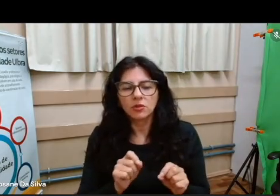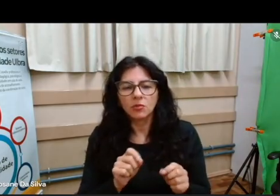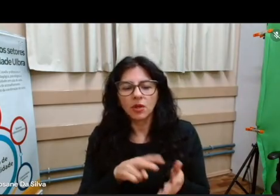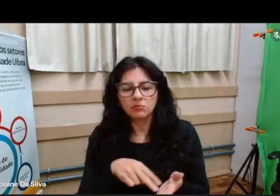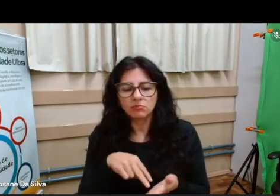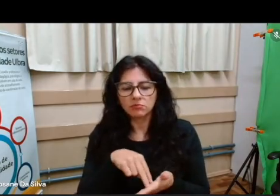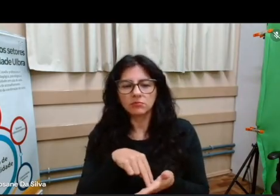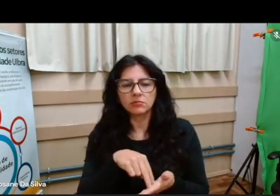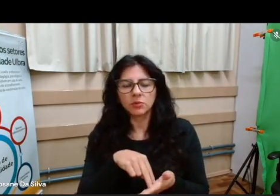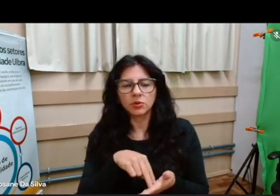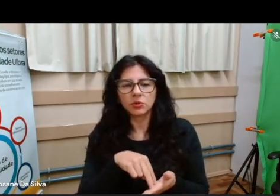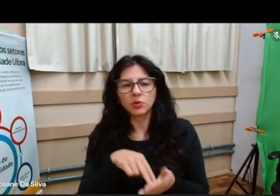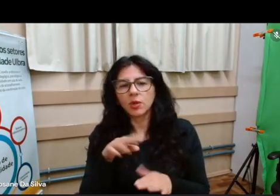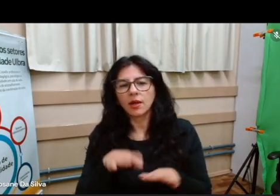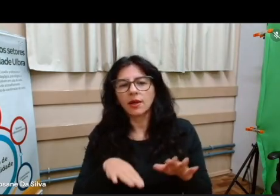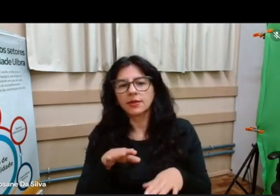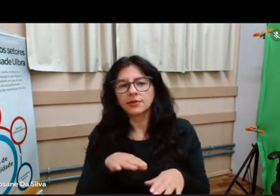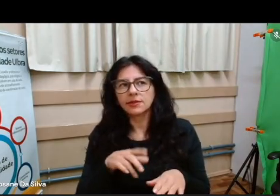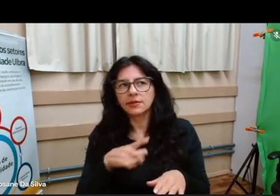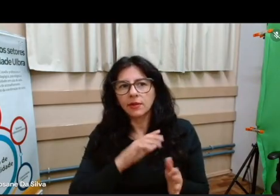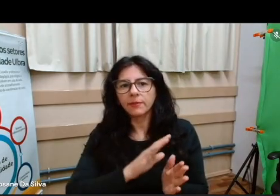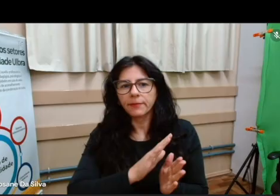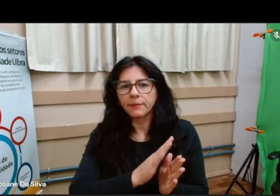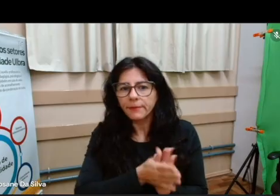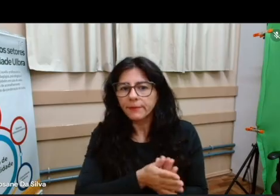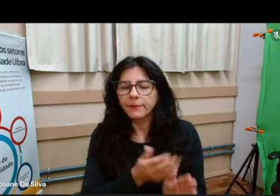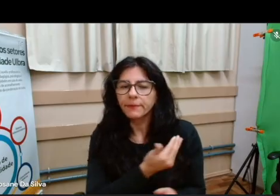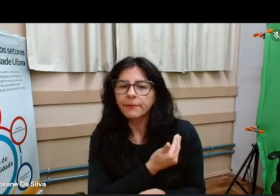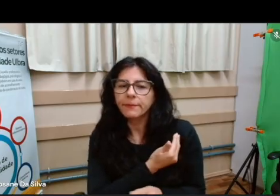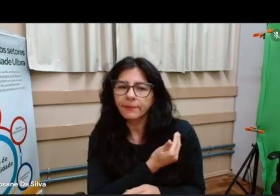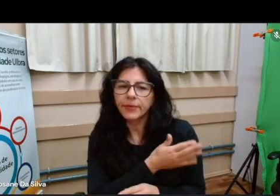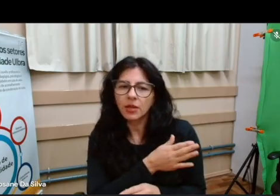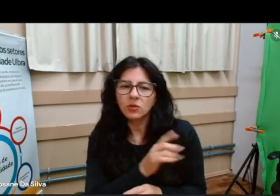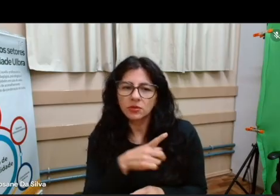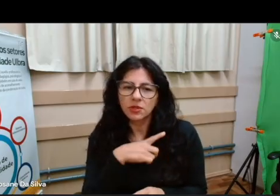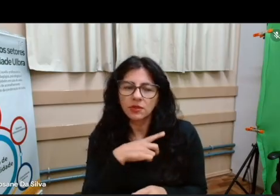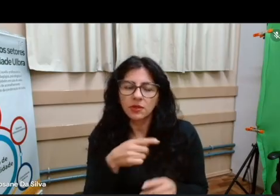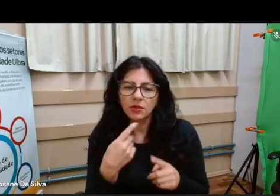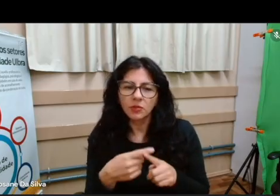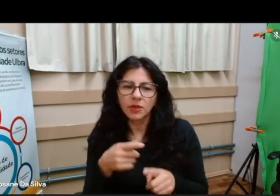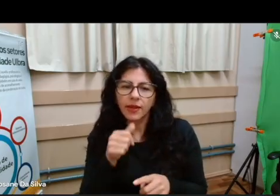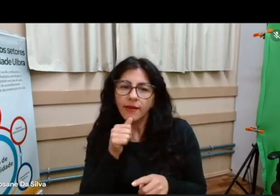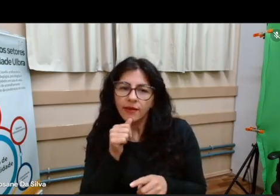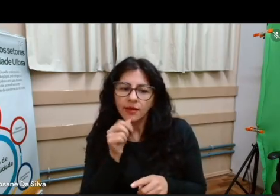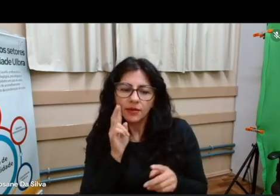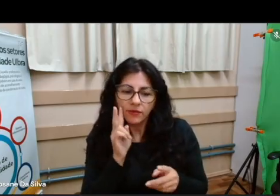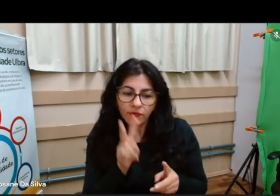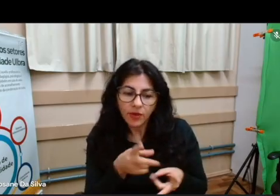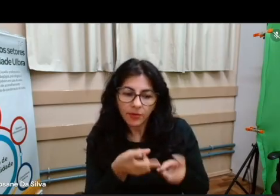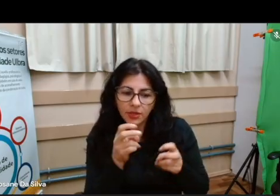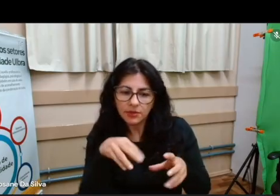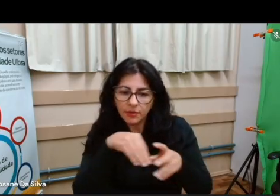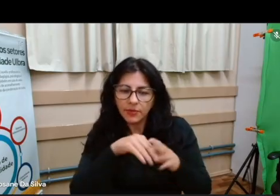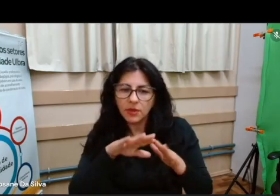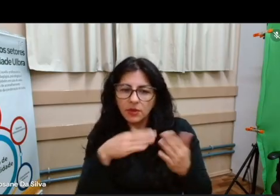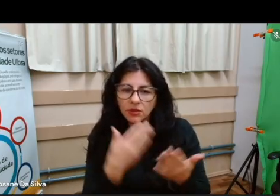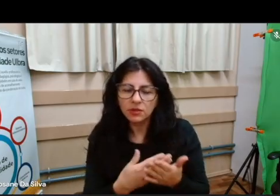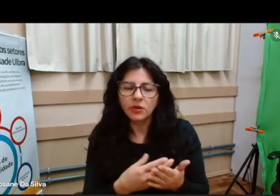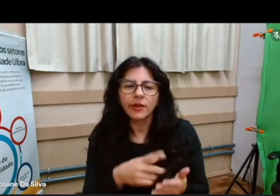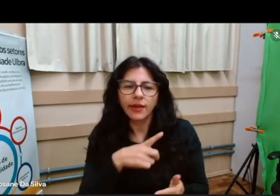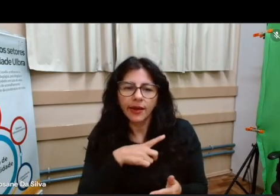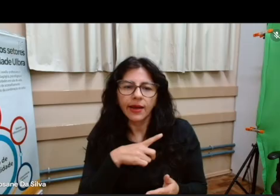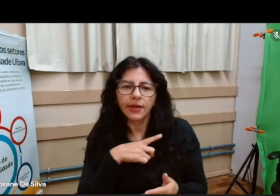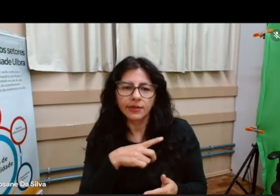que uma postura menos muitas vezes preconceituosa porque a gente ainda vê mesmo dentro da escola uma grande